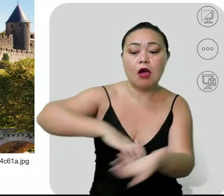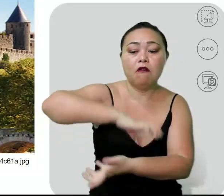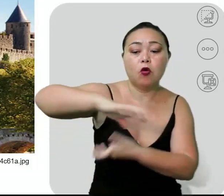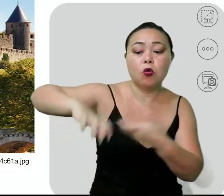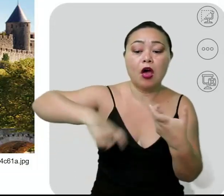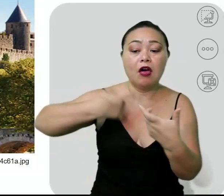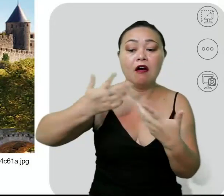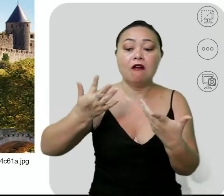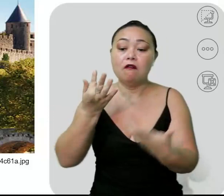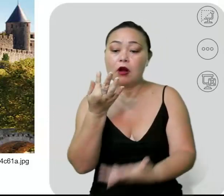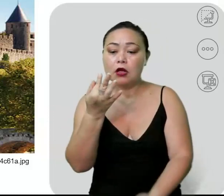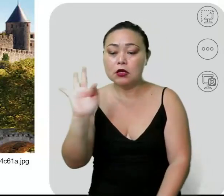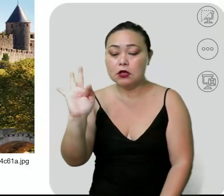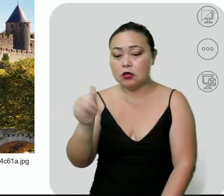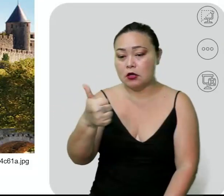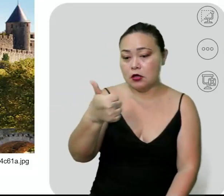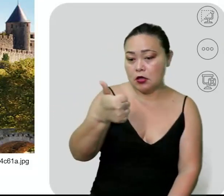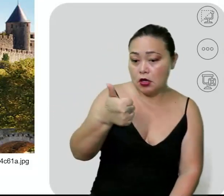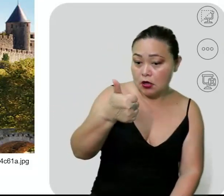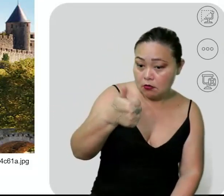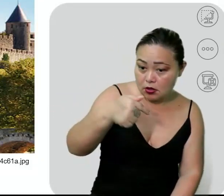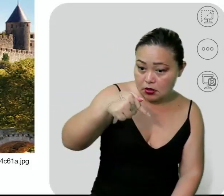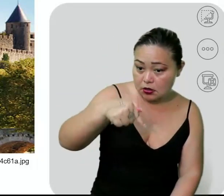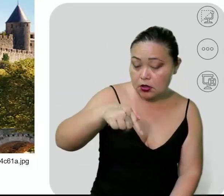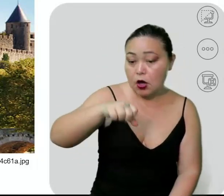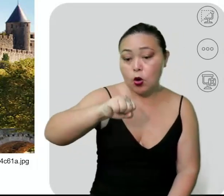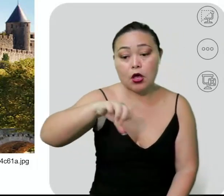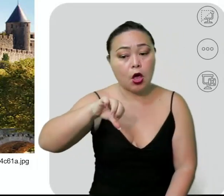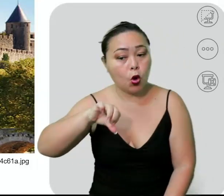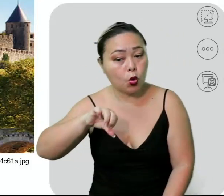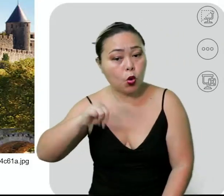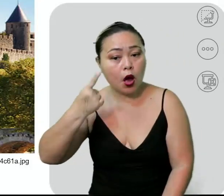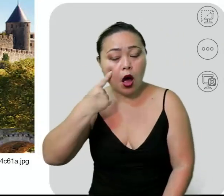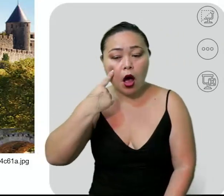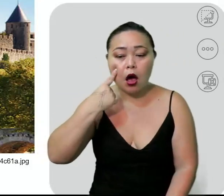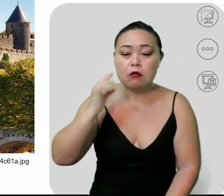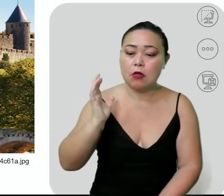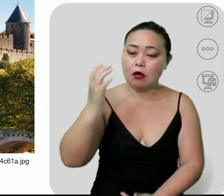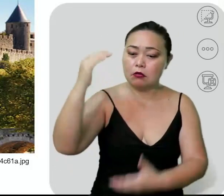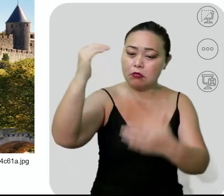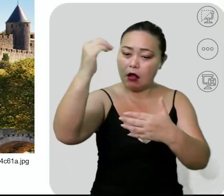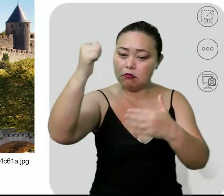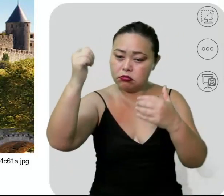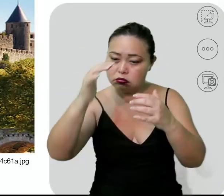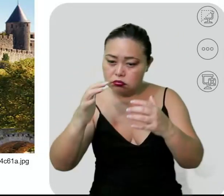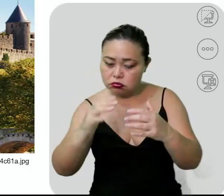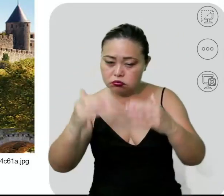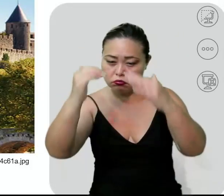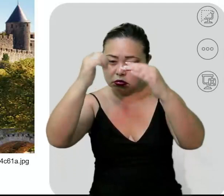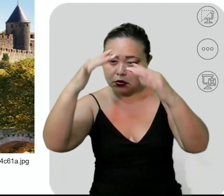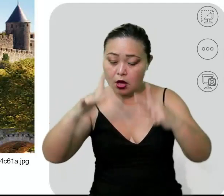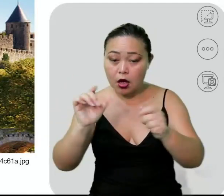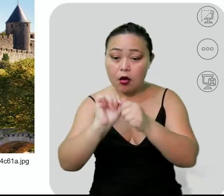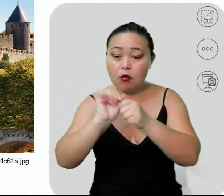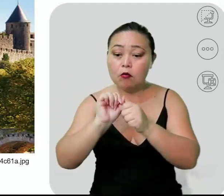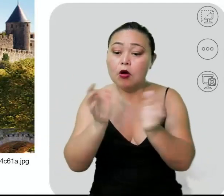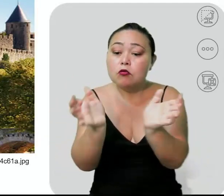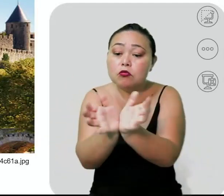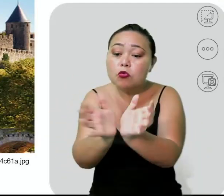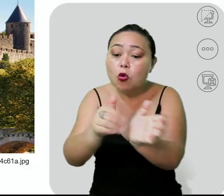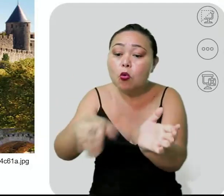Revolução Francesa, de 1789. Você vê a primeira classe, a segunda classe, a terceira classe, porque os